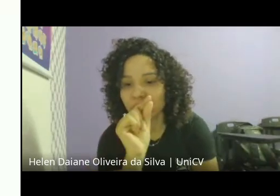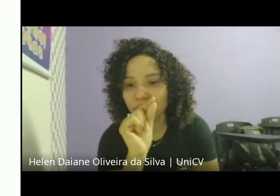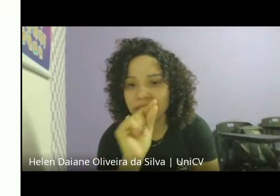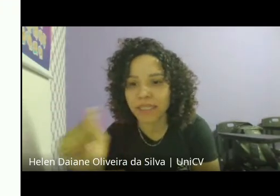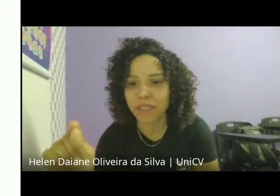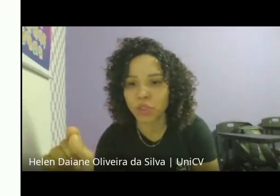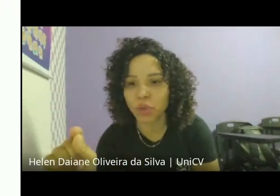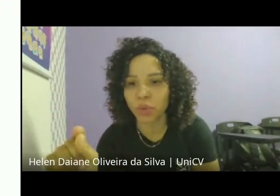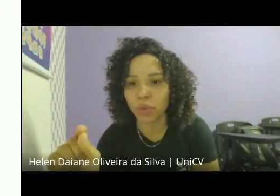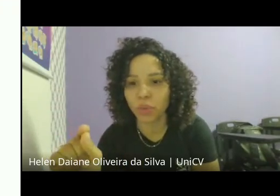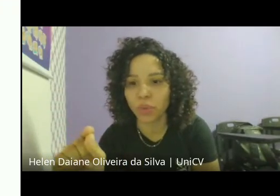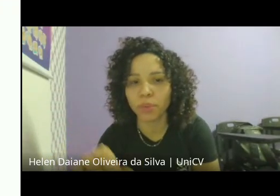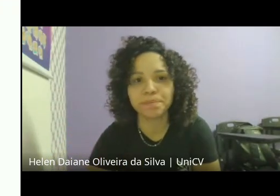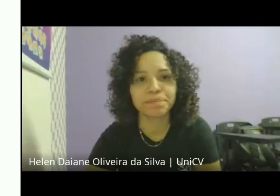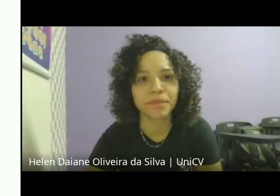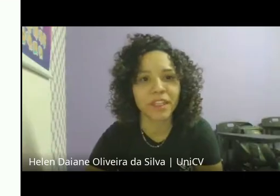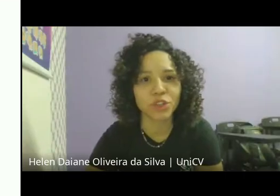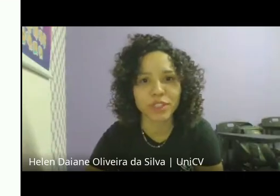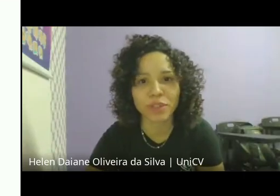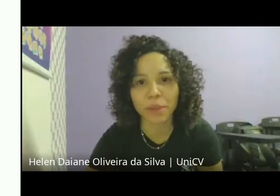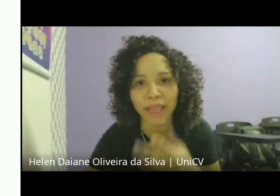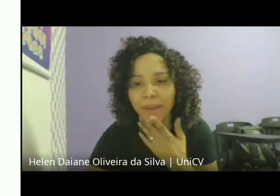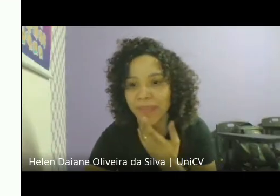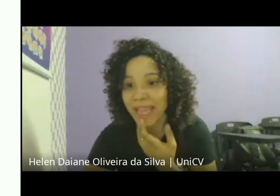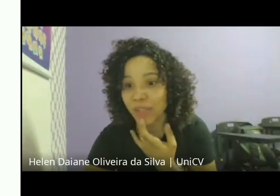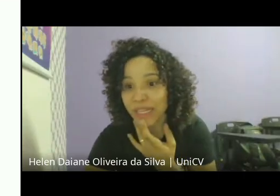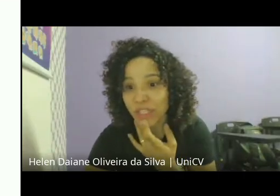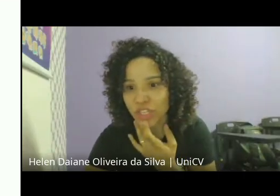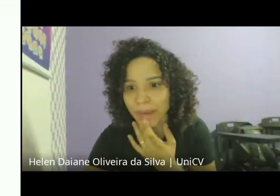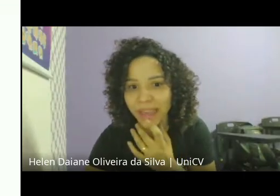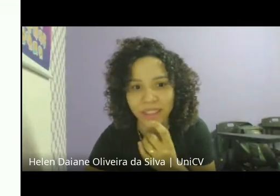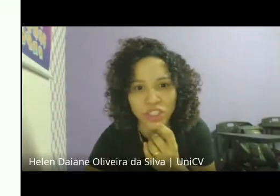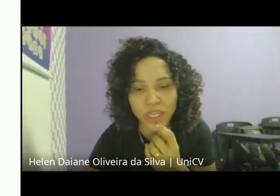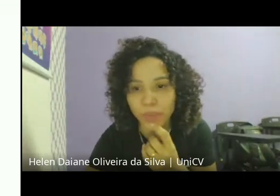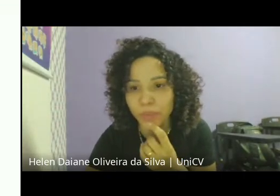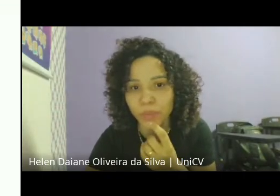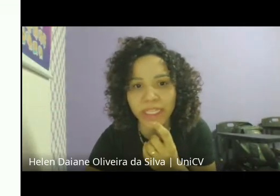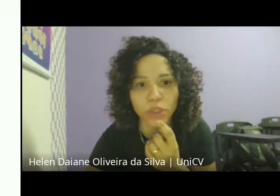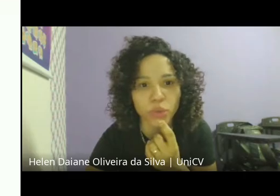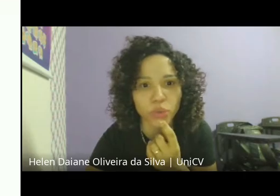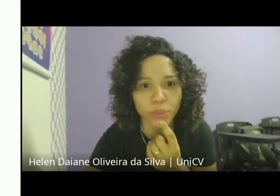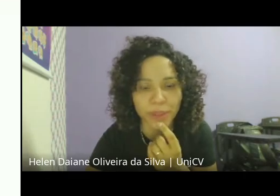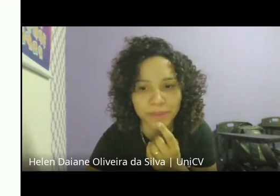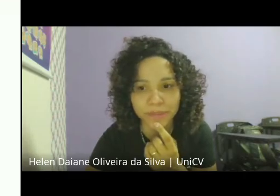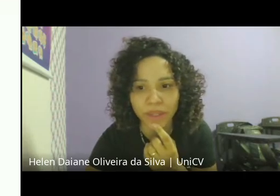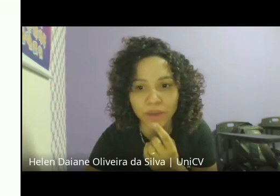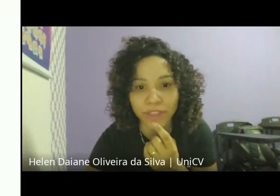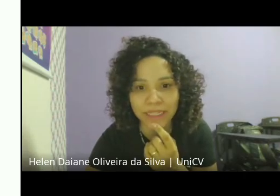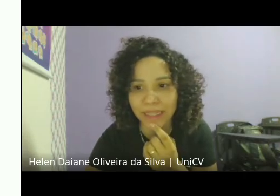Marli, quando você acessou Deixa eu ver se eu consigo pegar. A sua lista de chamada tinha um link do